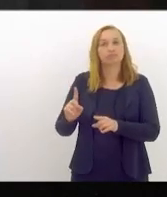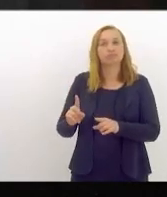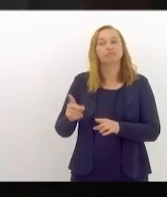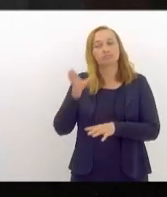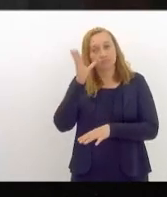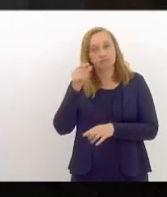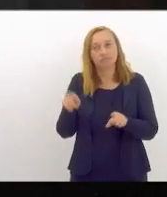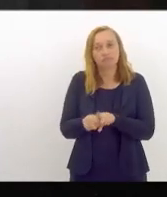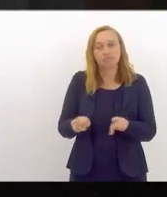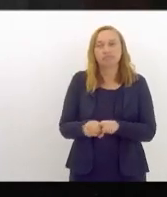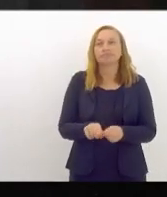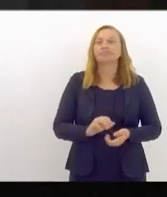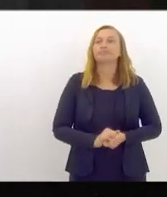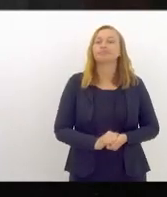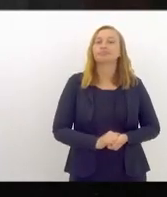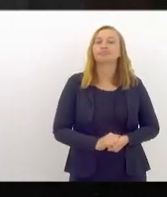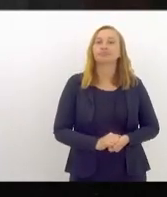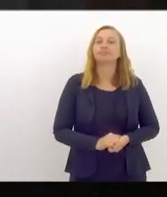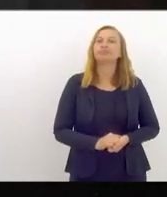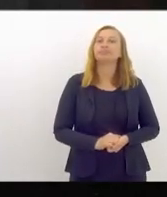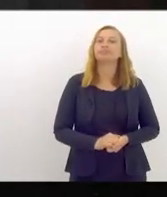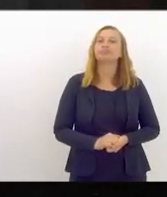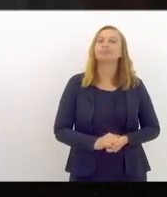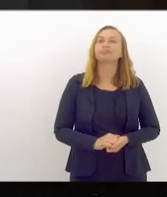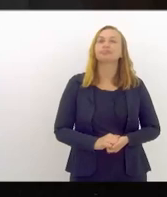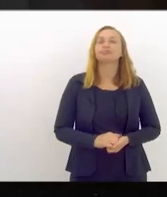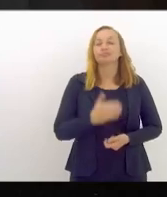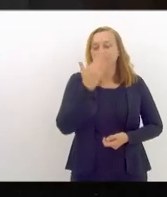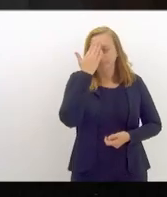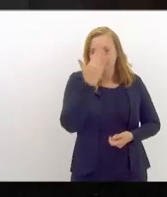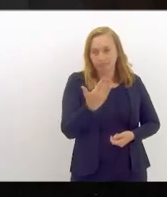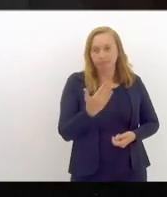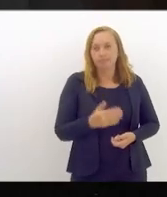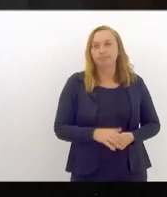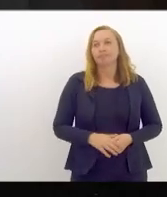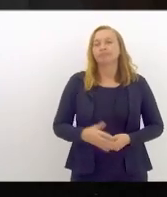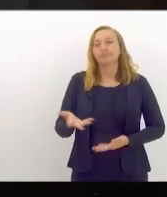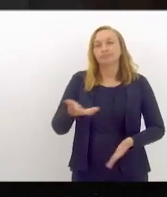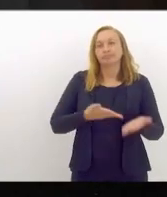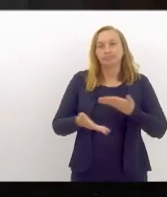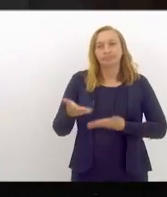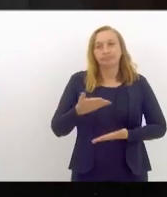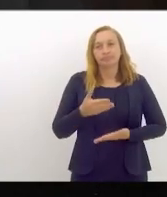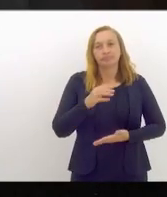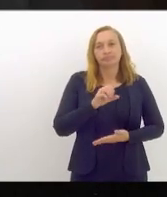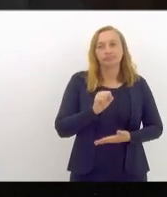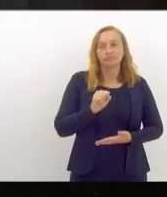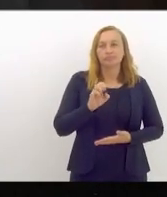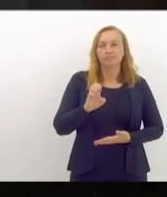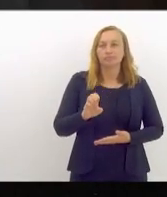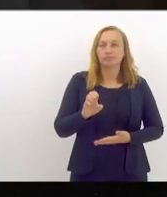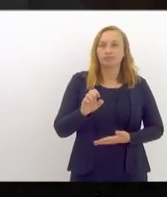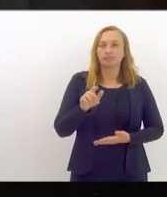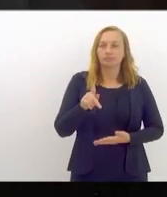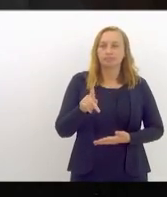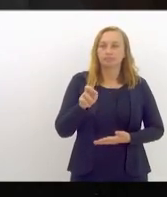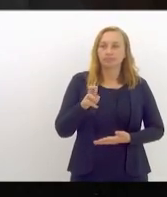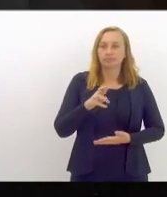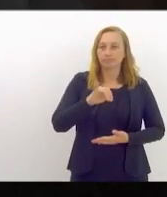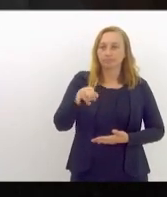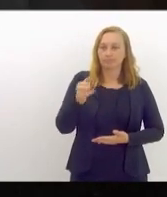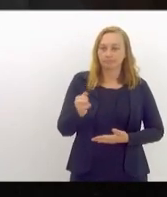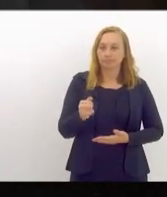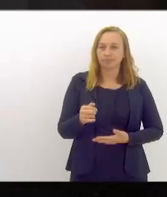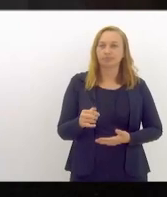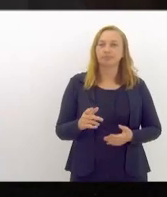interessantes e também gostaria de agradecer a parceria com o cprs na figura do Pedro